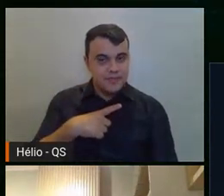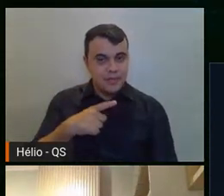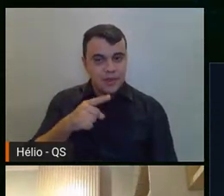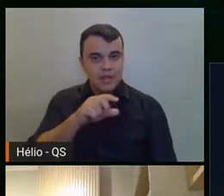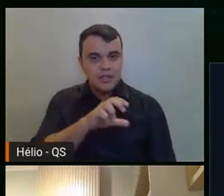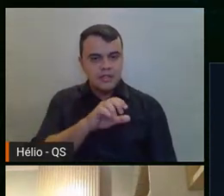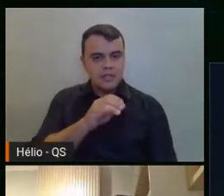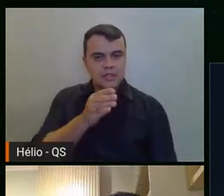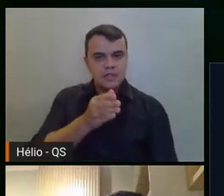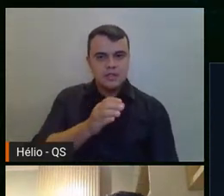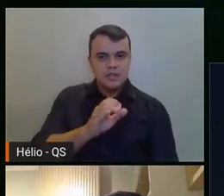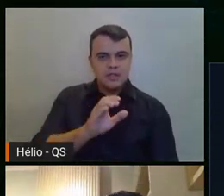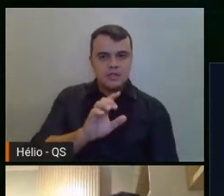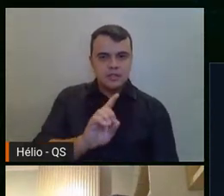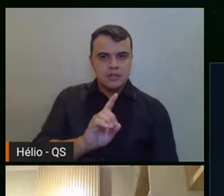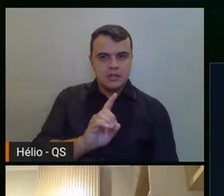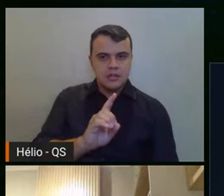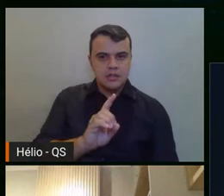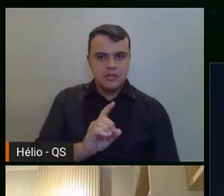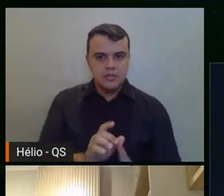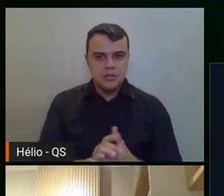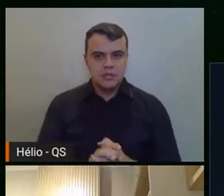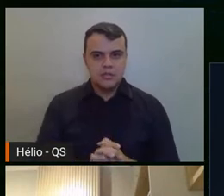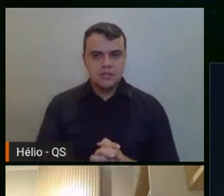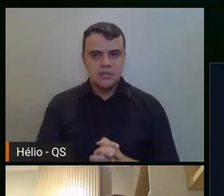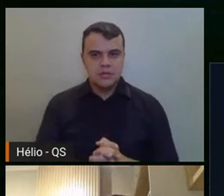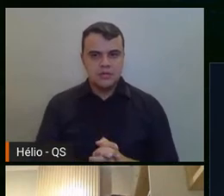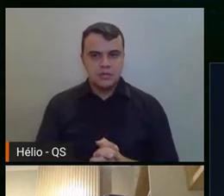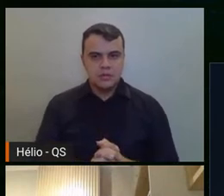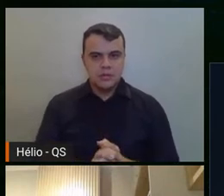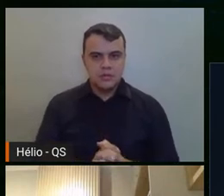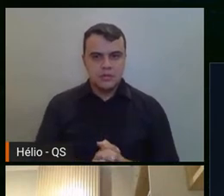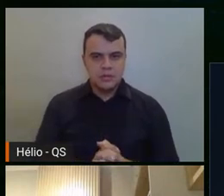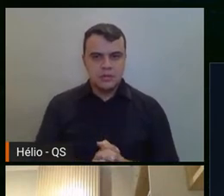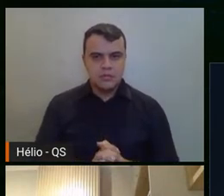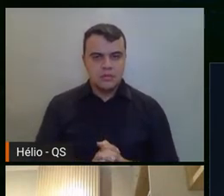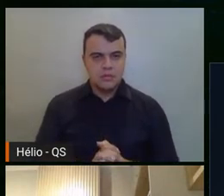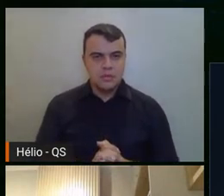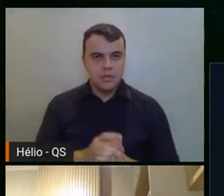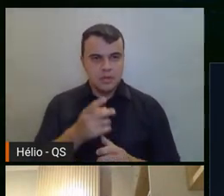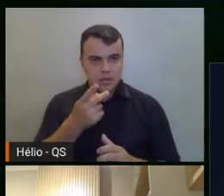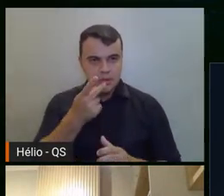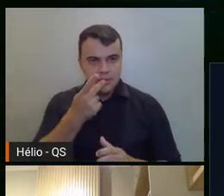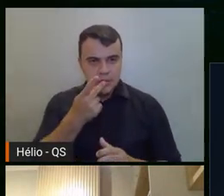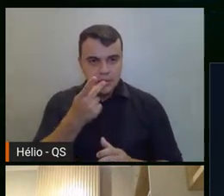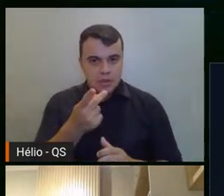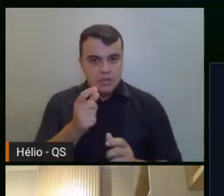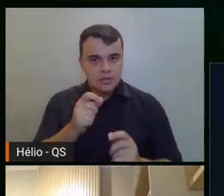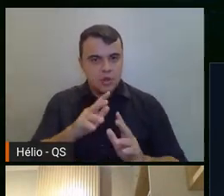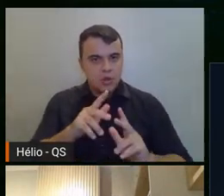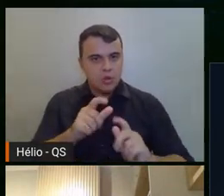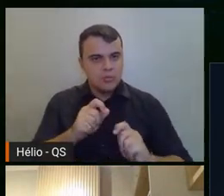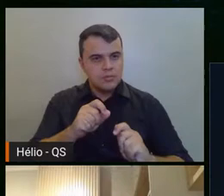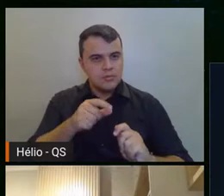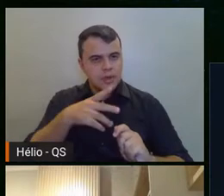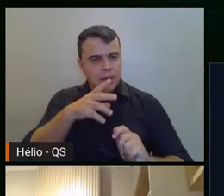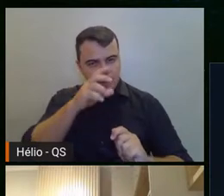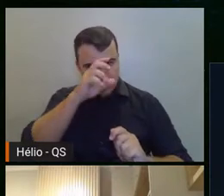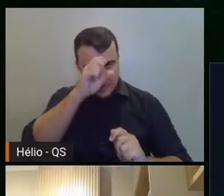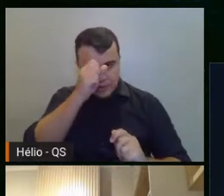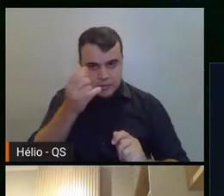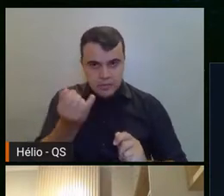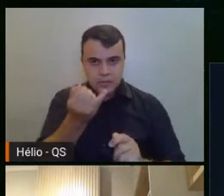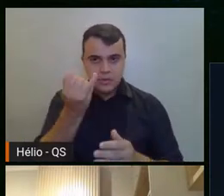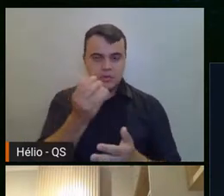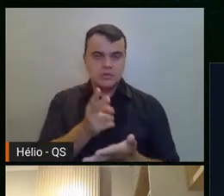csd é todo Devotos é todo cara que trabalha com The Voice né Toda pessoa que trabalha com The Voice é importante que saiba e